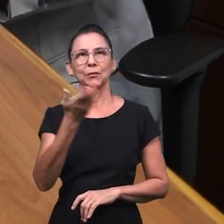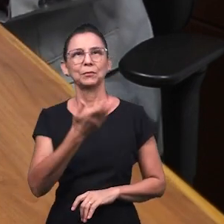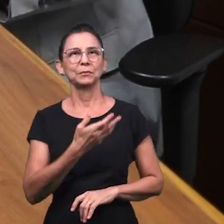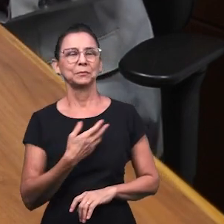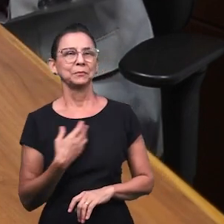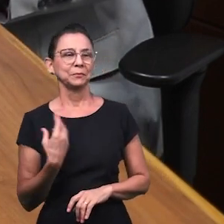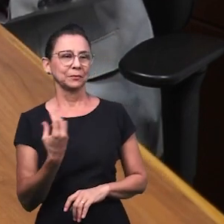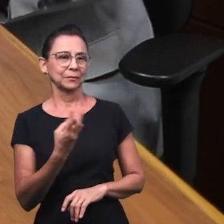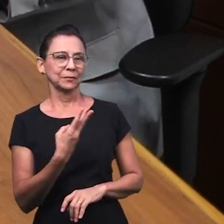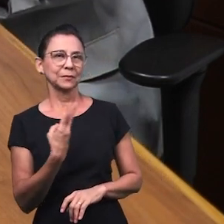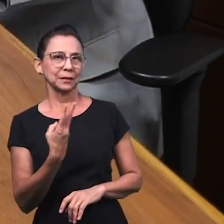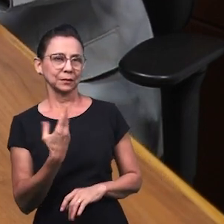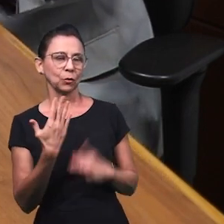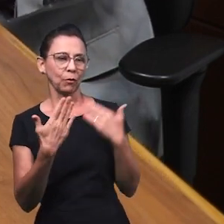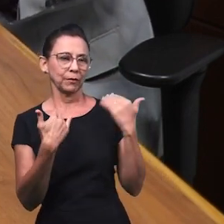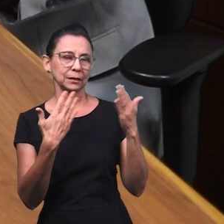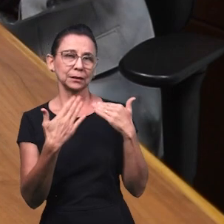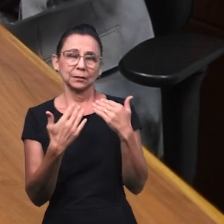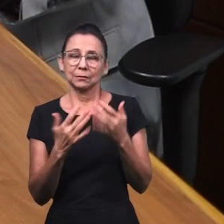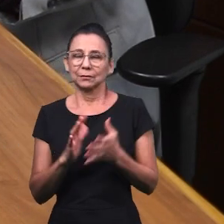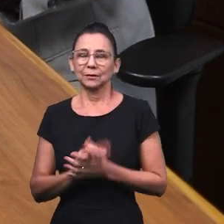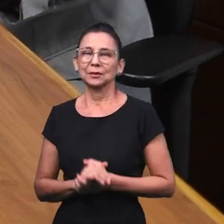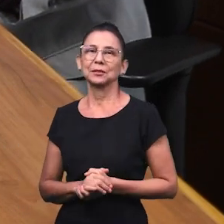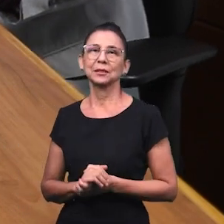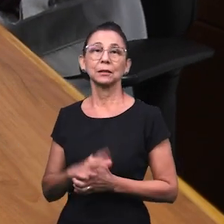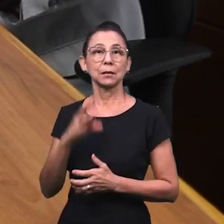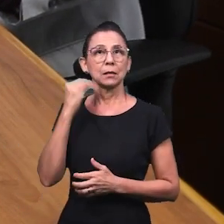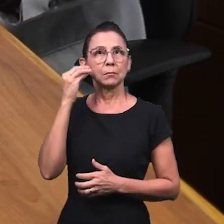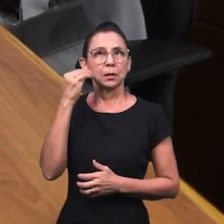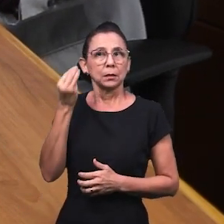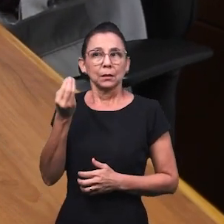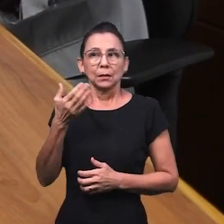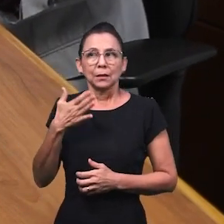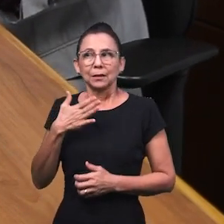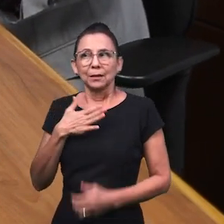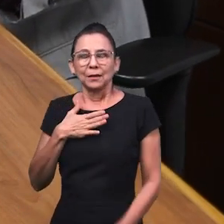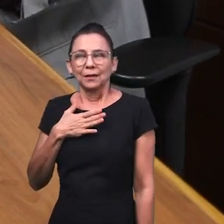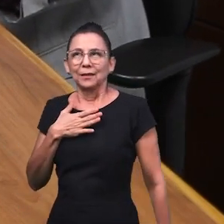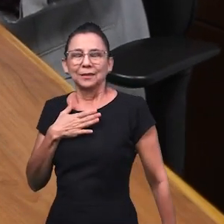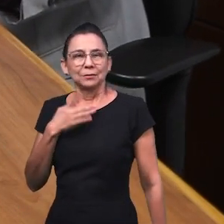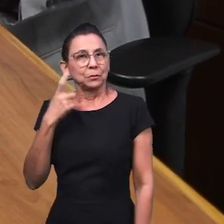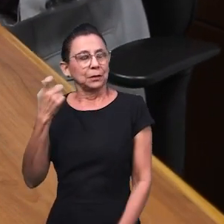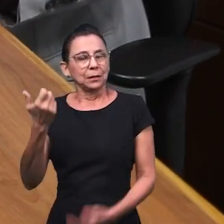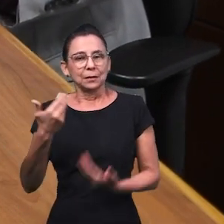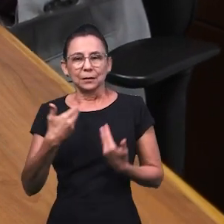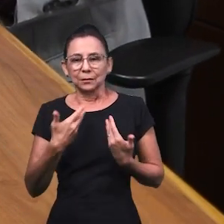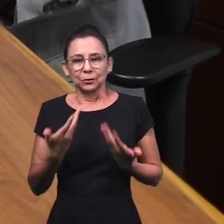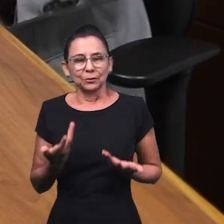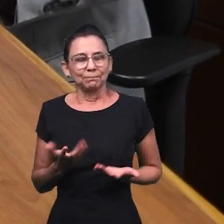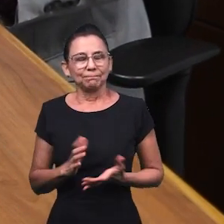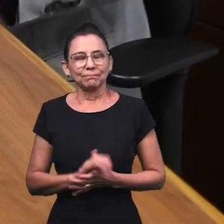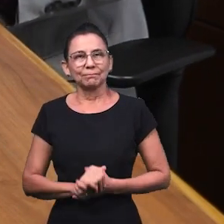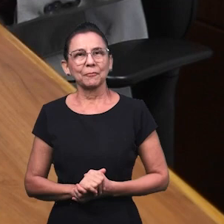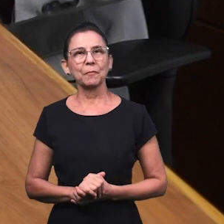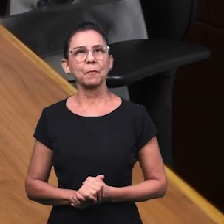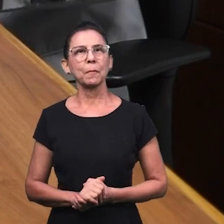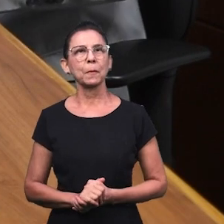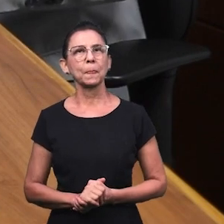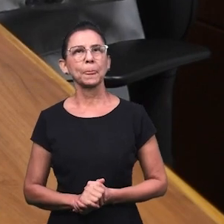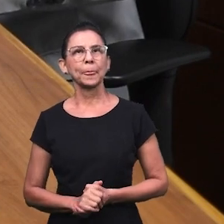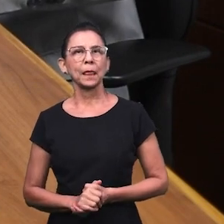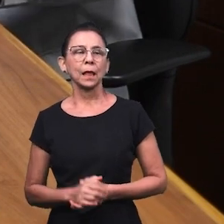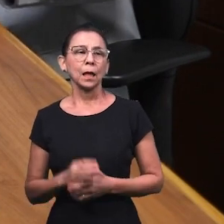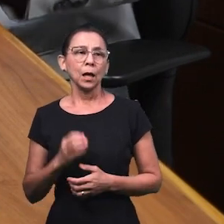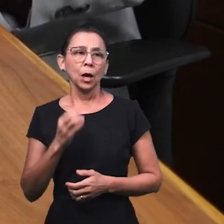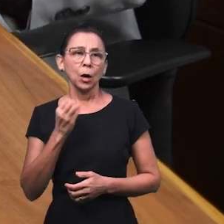conversando aqui tranquilamente e só isso está sendo uma experiência, pelo menos para mim, muito interessante. Bom, mas você